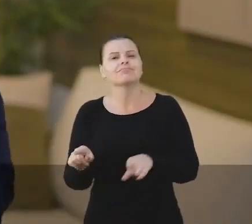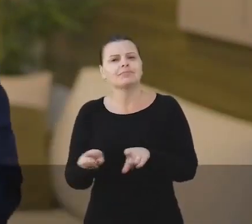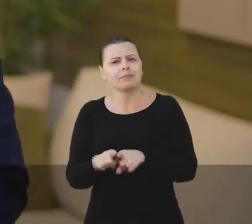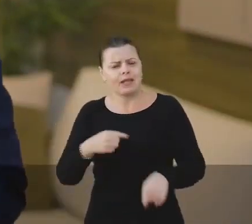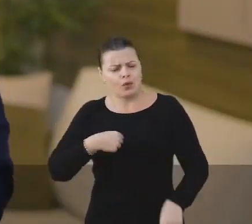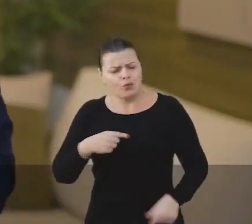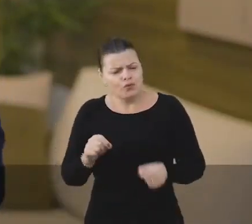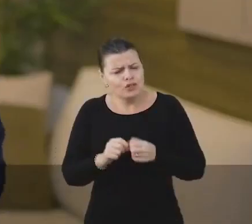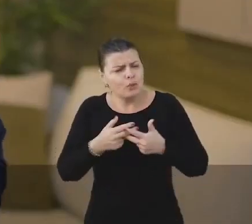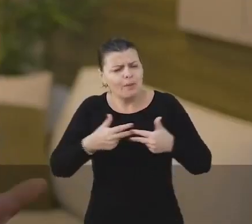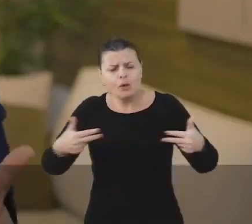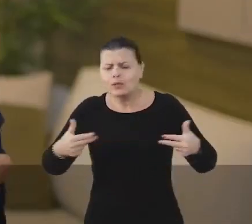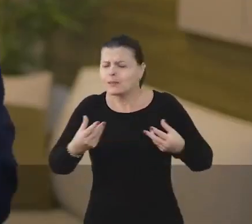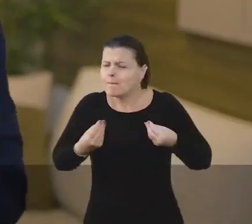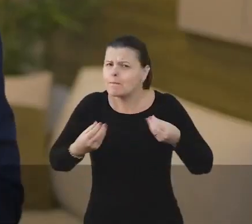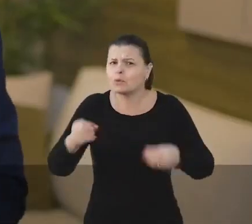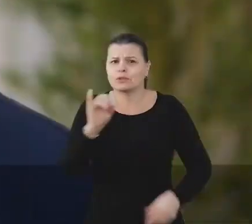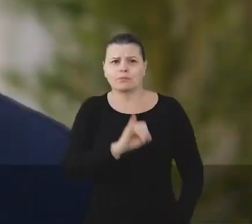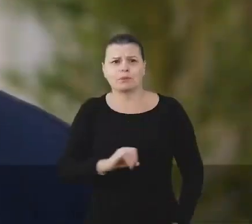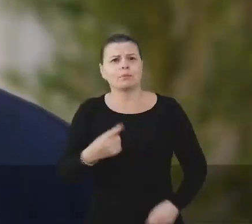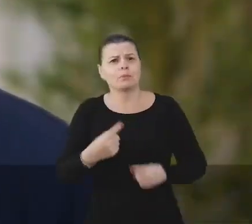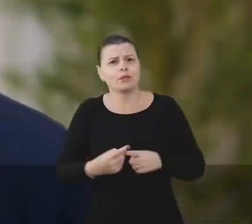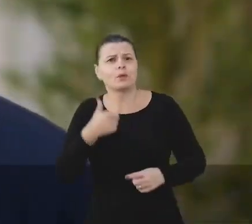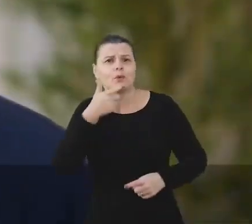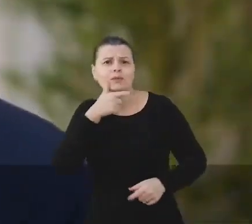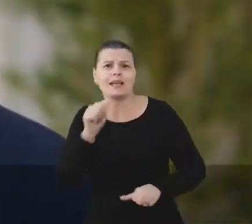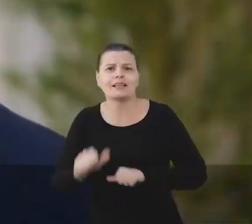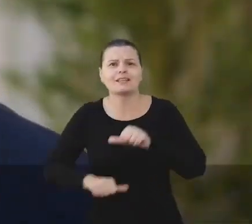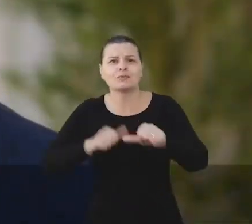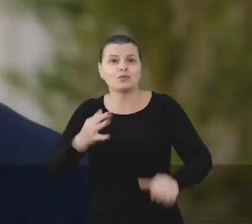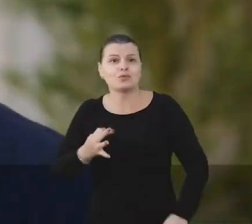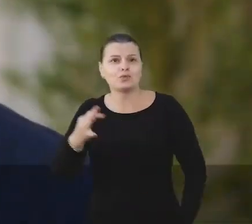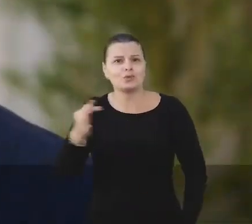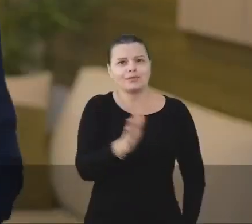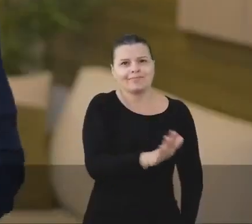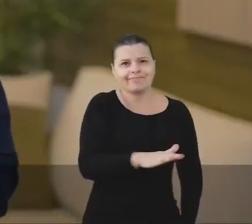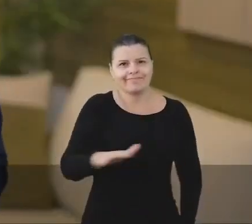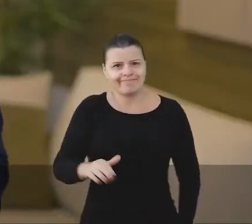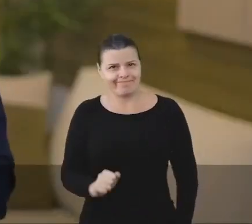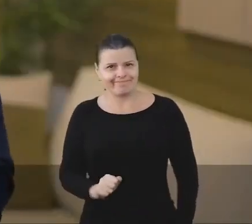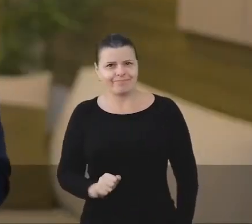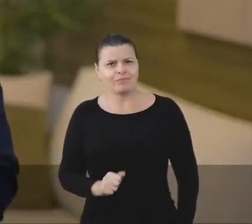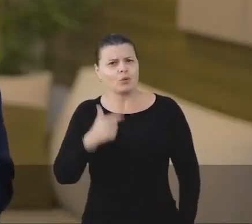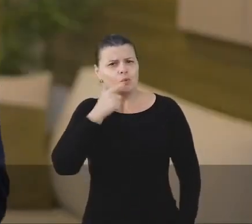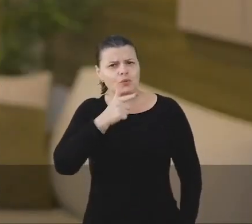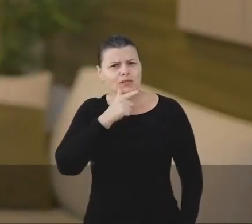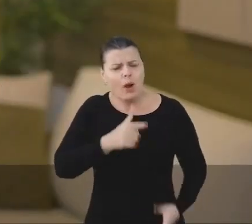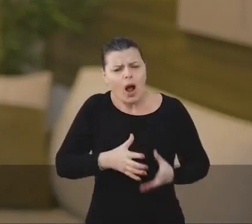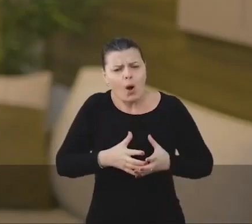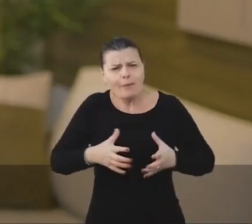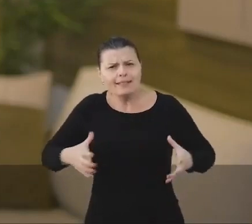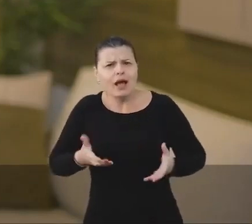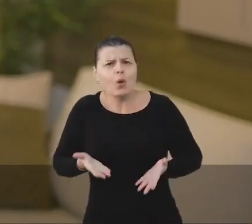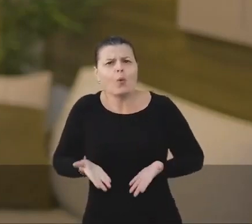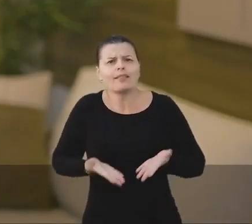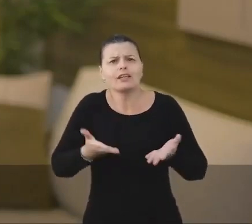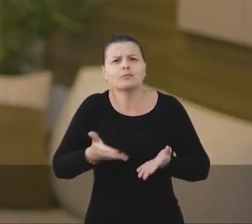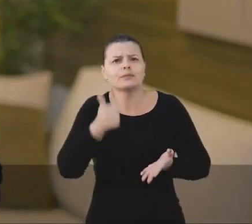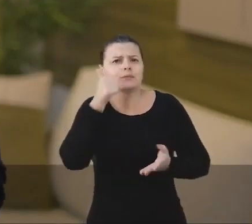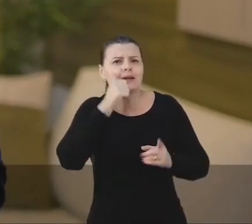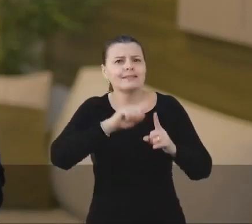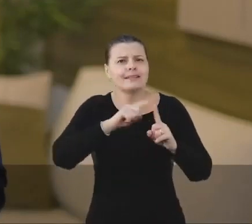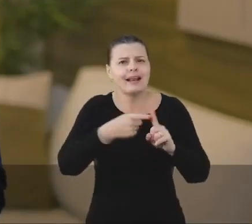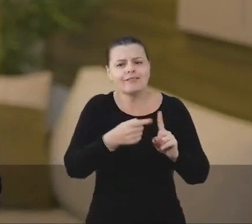Também fizemos algo que para mim é fundamental, porque transforma o futuro da gurizada. Dobramos o número de gestantes e